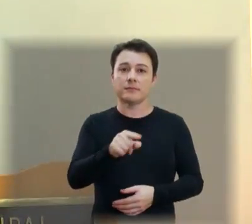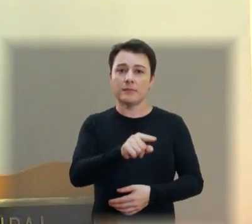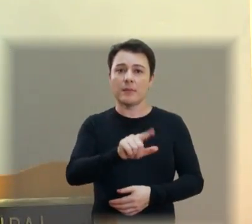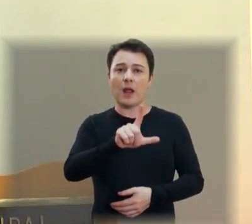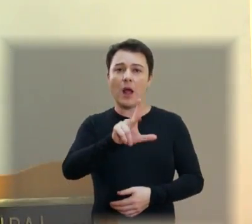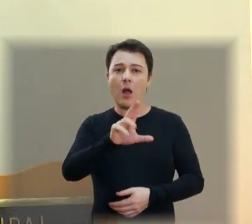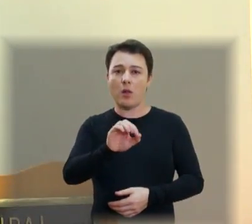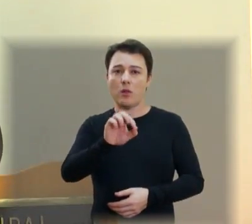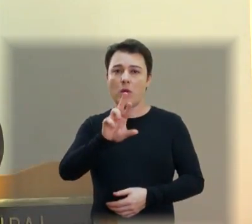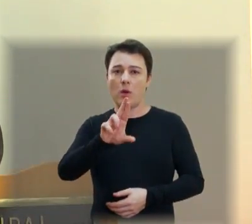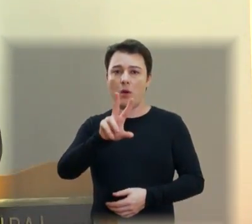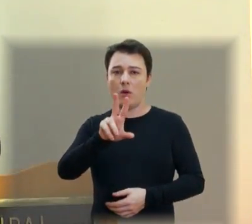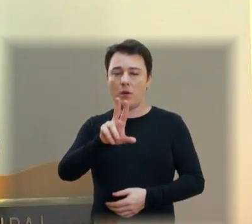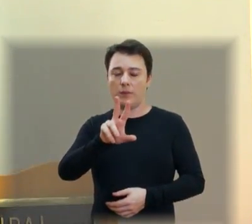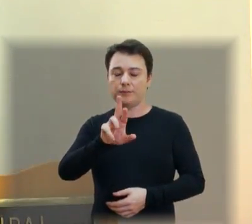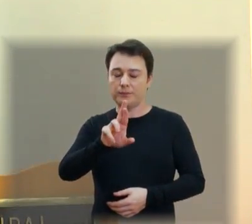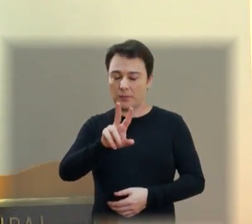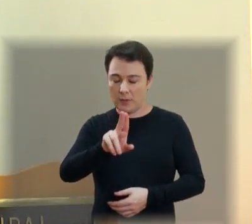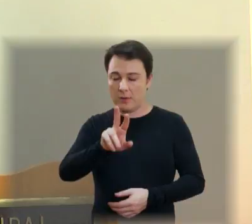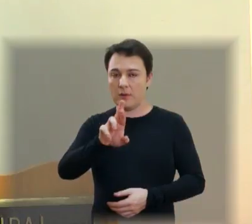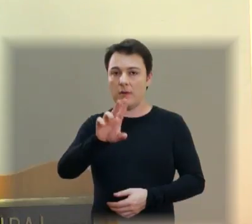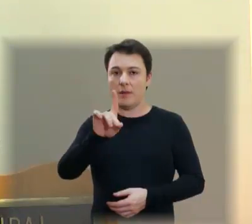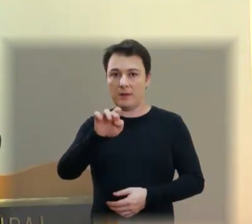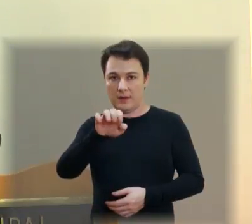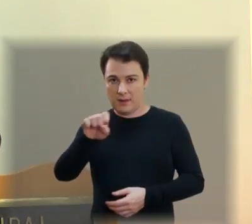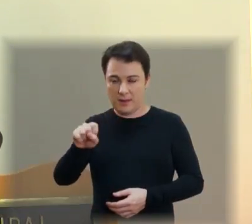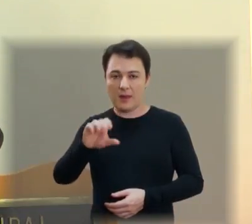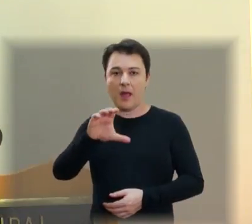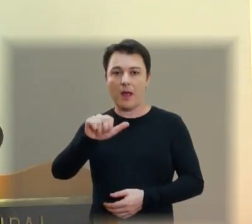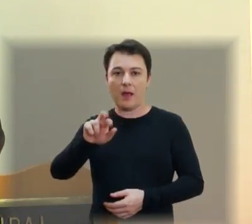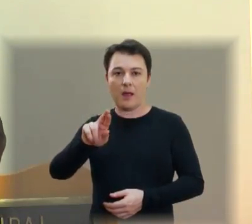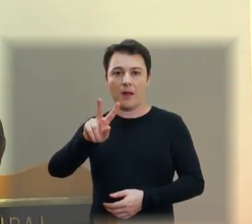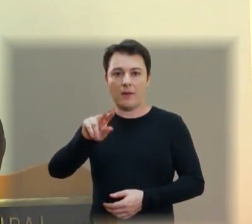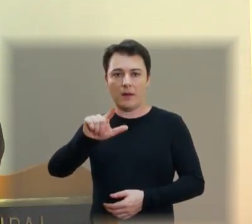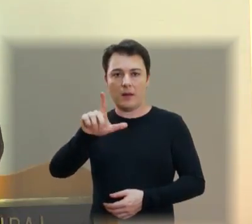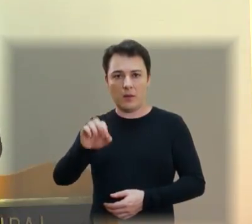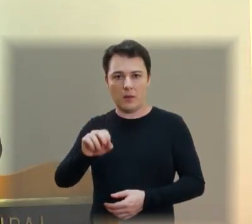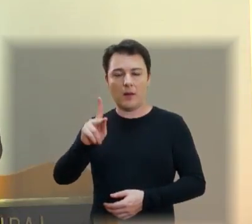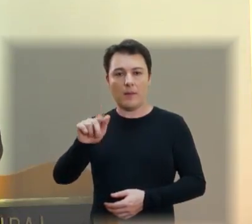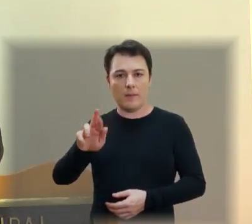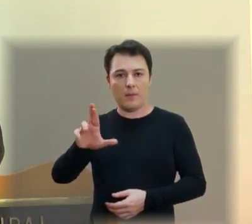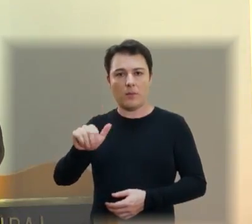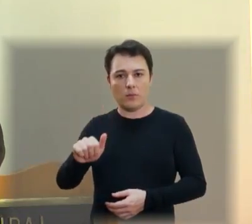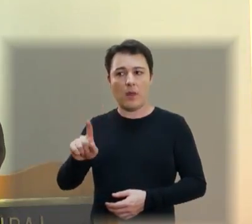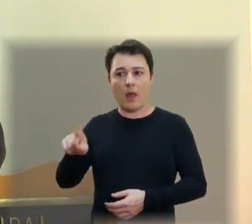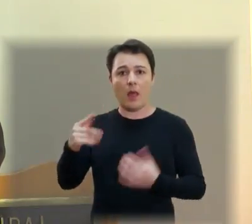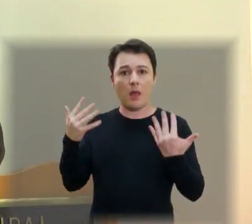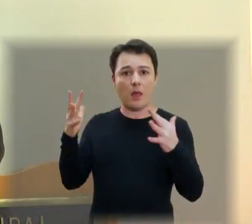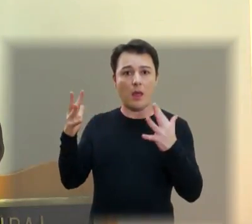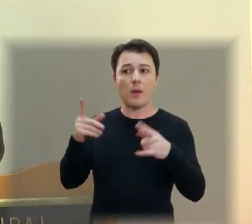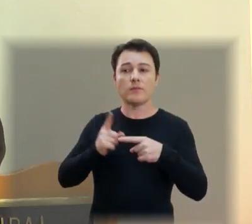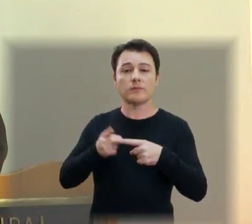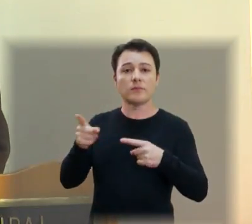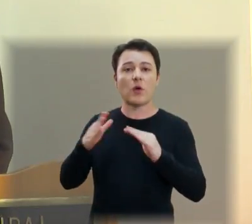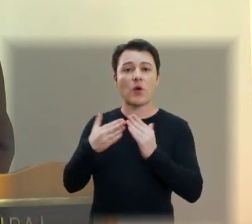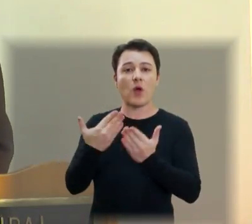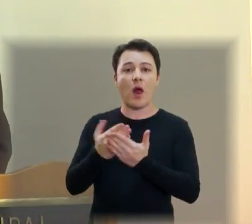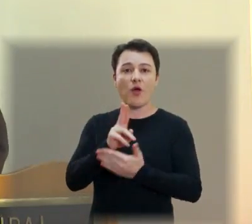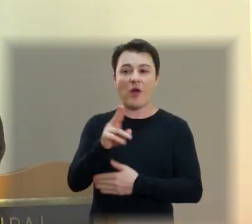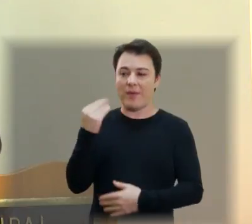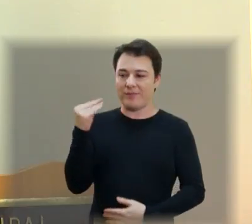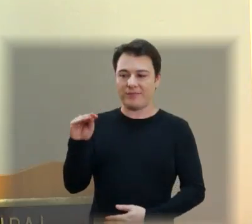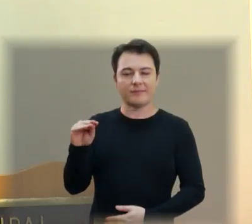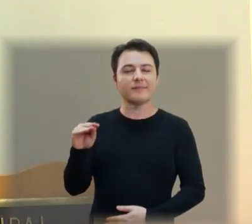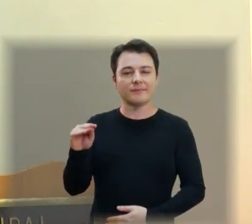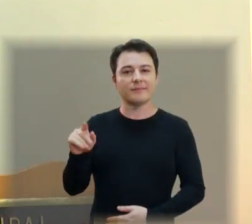Lourdes Aparecida Carvalho Prada. Essa professora, ela foi homenageada por nossa sugestão e